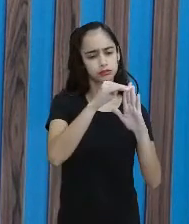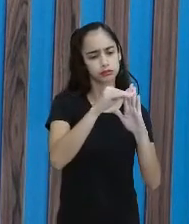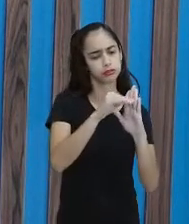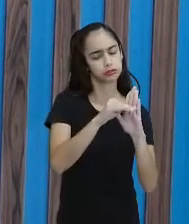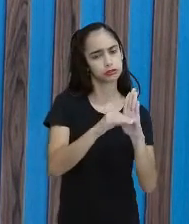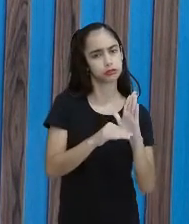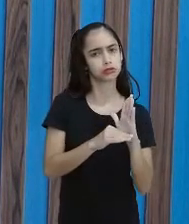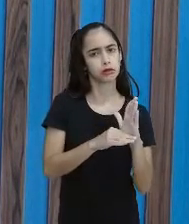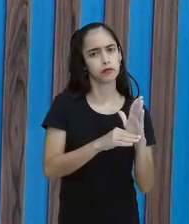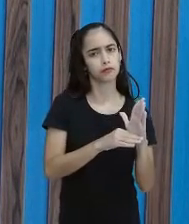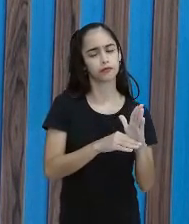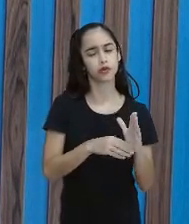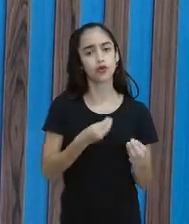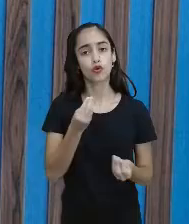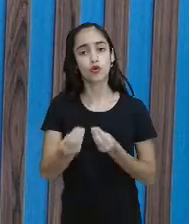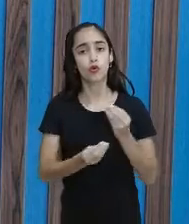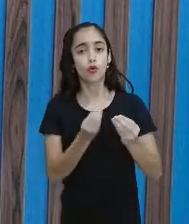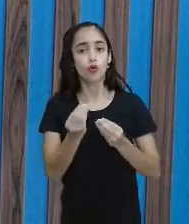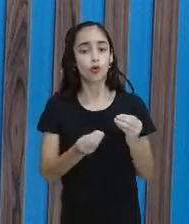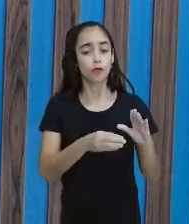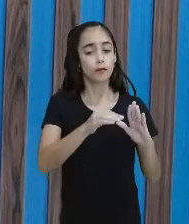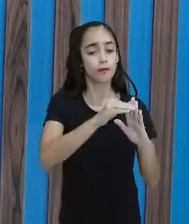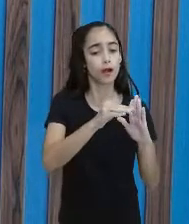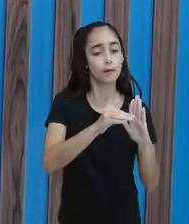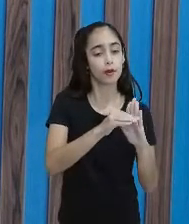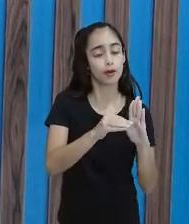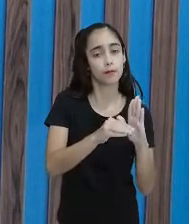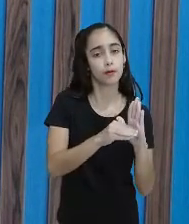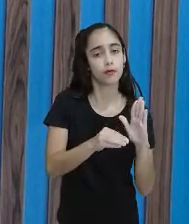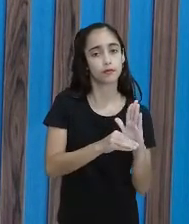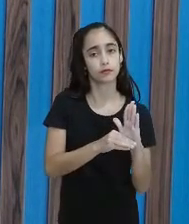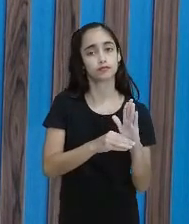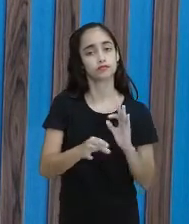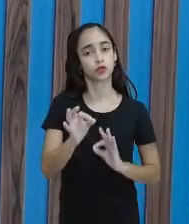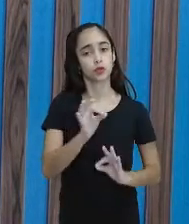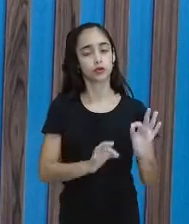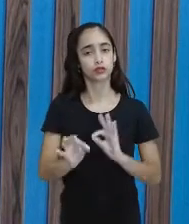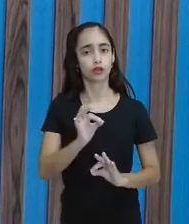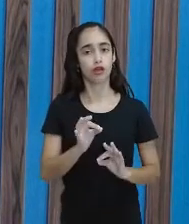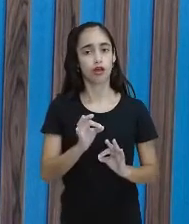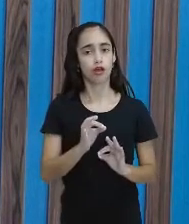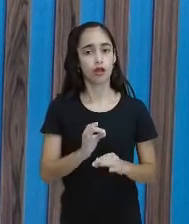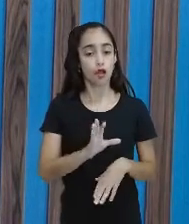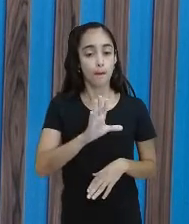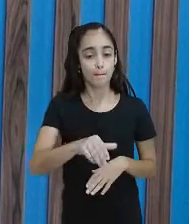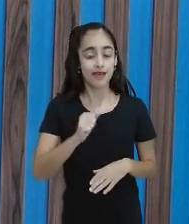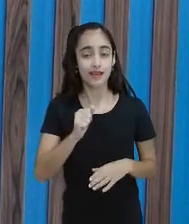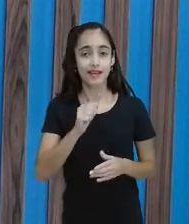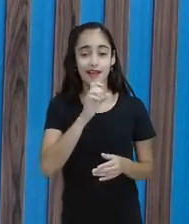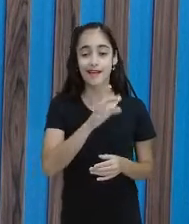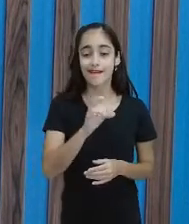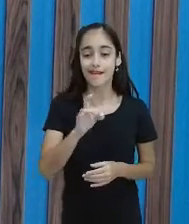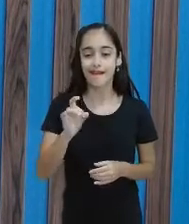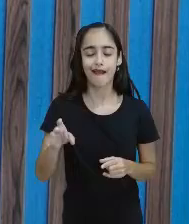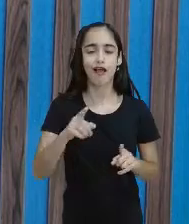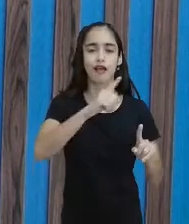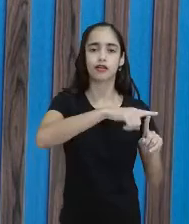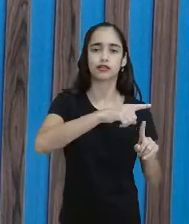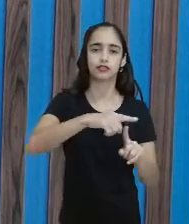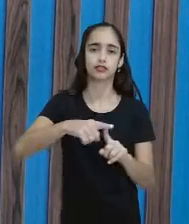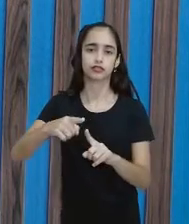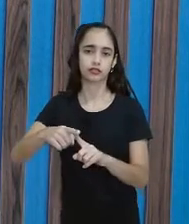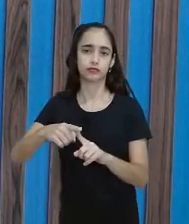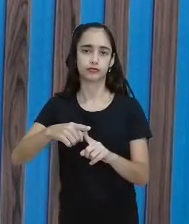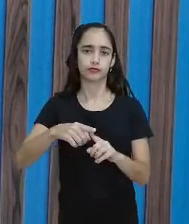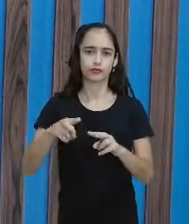como é que a gente classifica, que a gente pega cada uma daquelas modalidades, observa quais são os